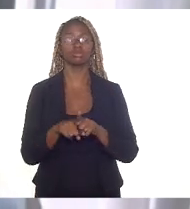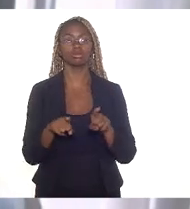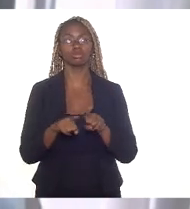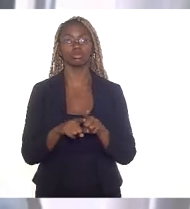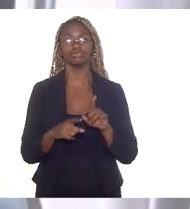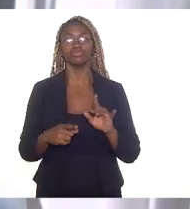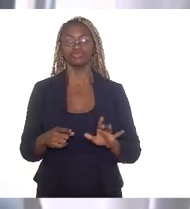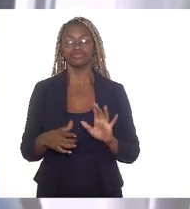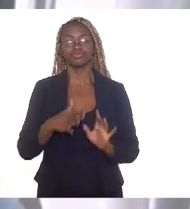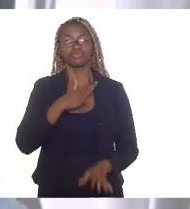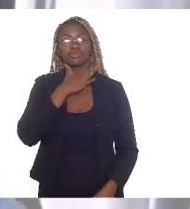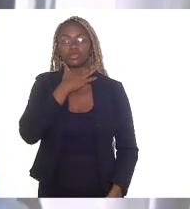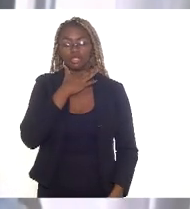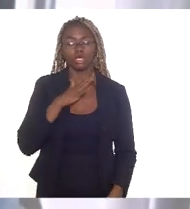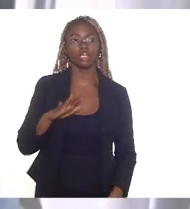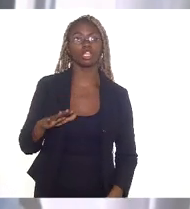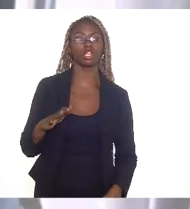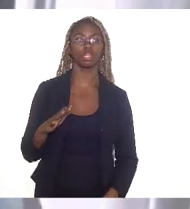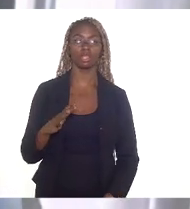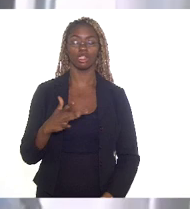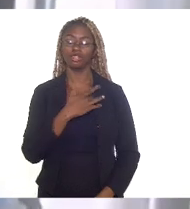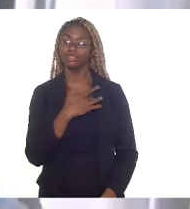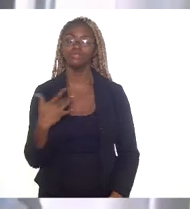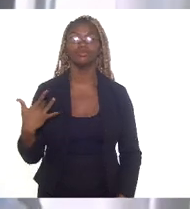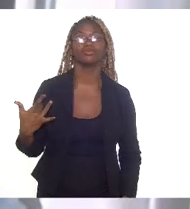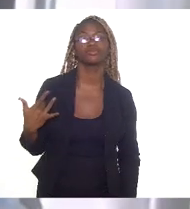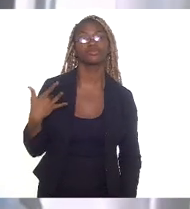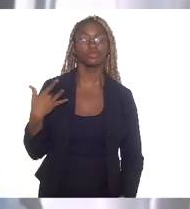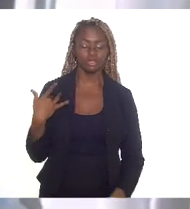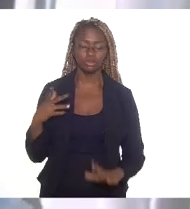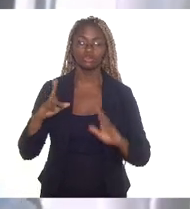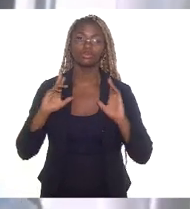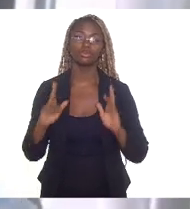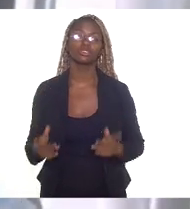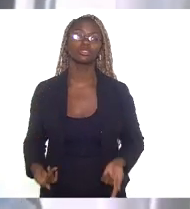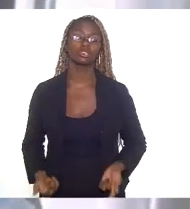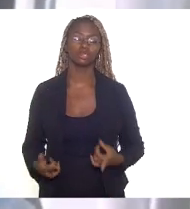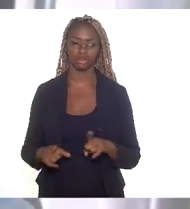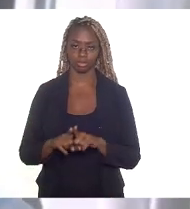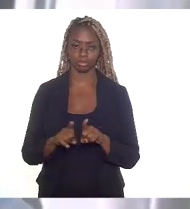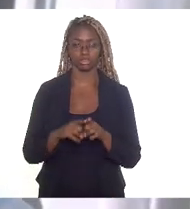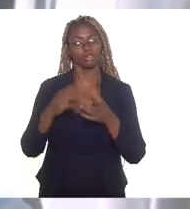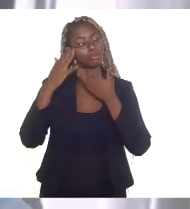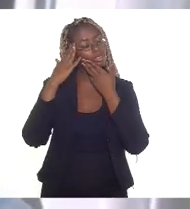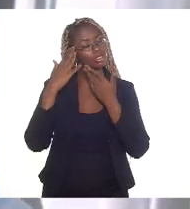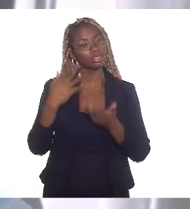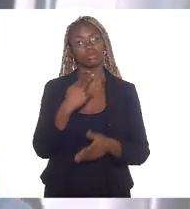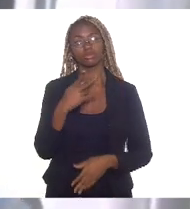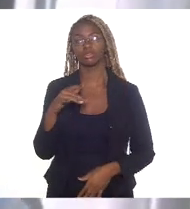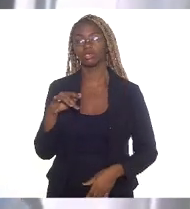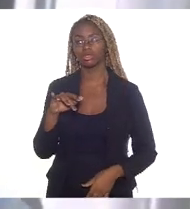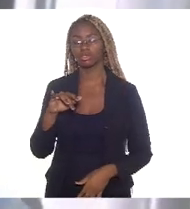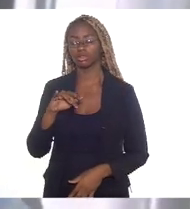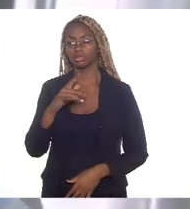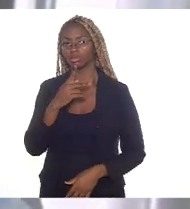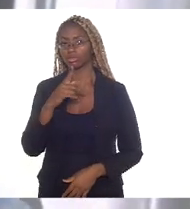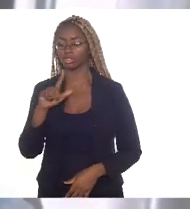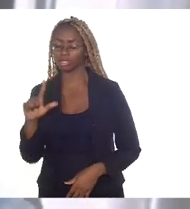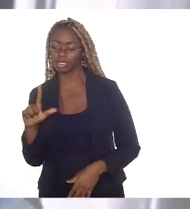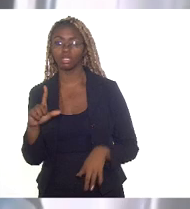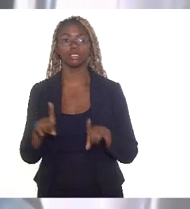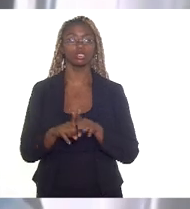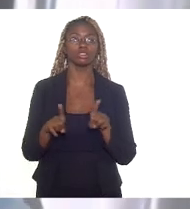humanitária, inclusiva. Eu quero agradecer muito, né, a aprovação desse projeto, agradecer muito ao substitutivo que a CCJ